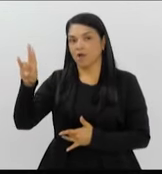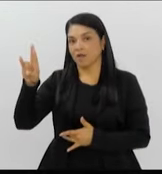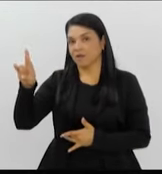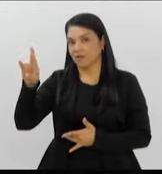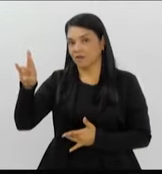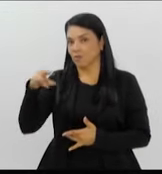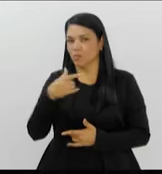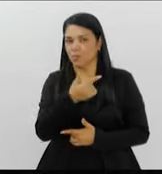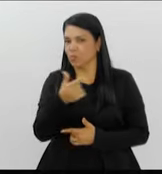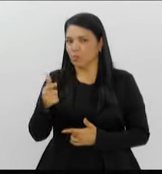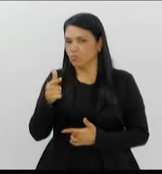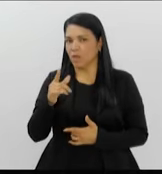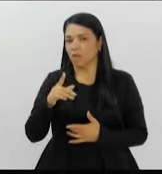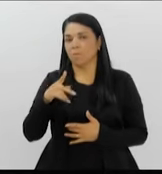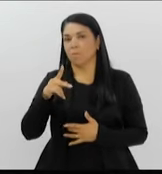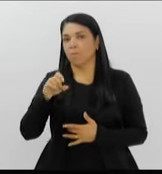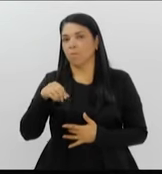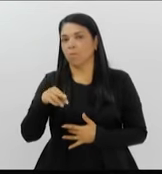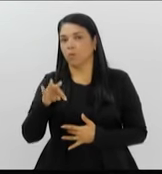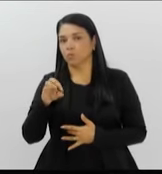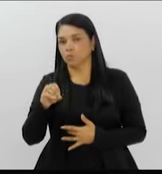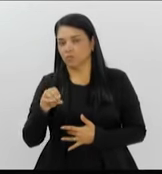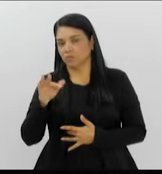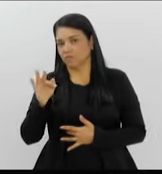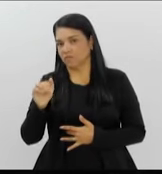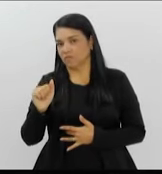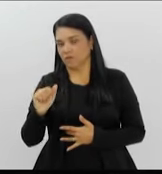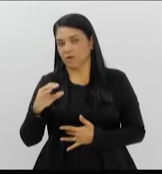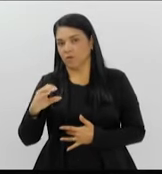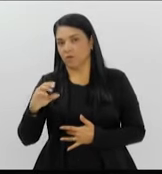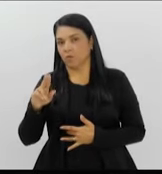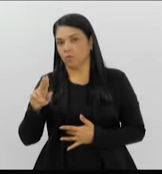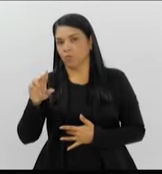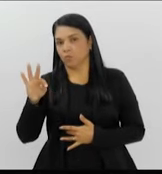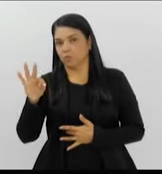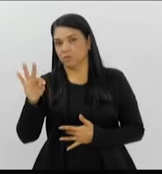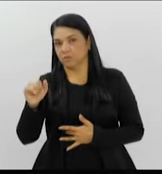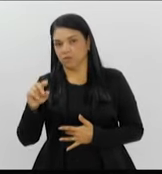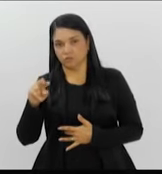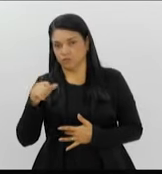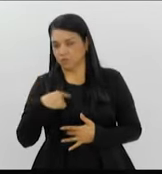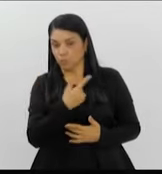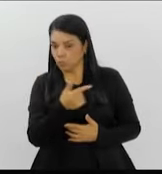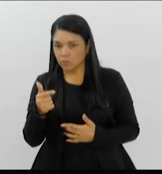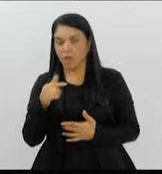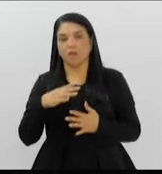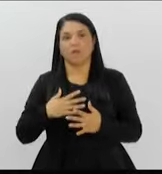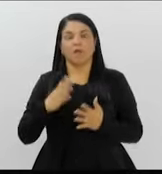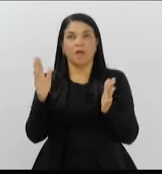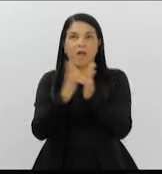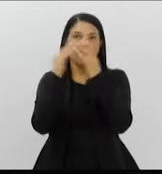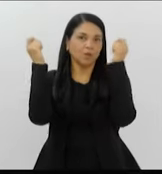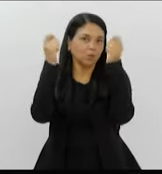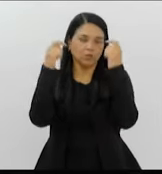facultativo nenhum. Aleluia que não tem. O que mais a gente precisa é trabalhar. É